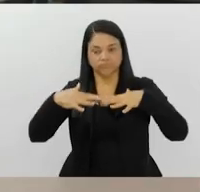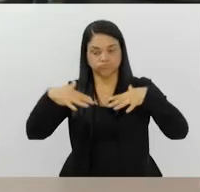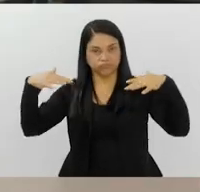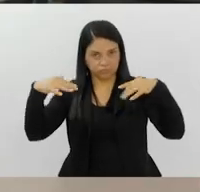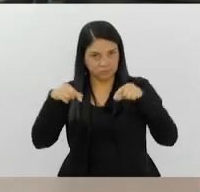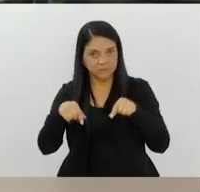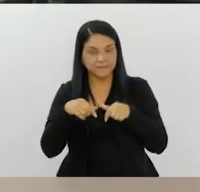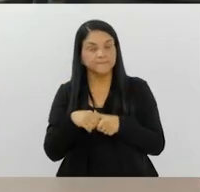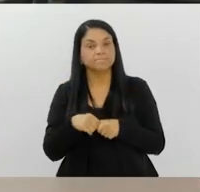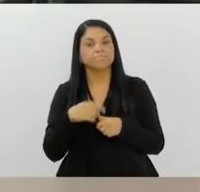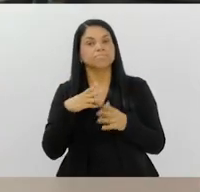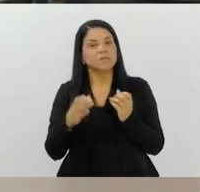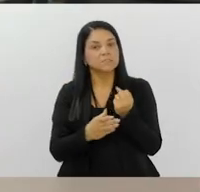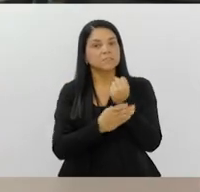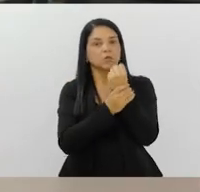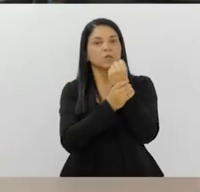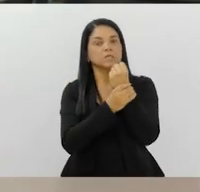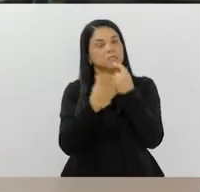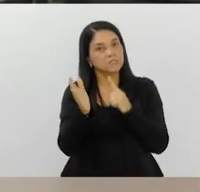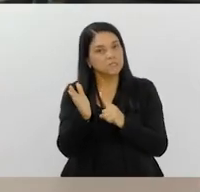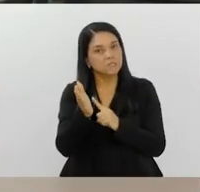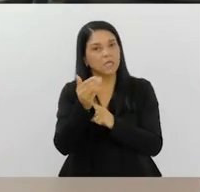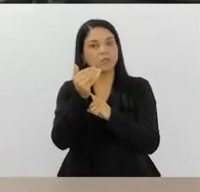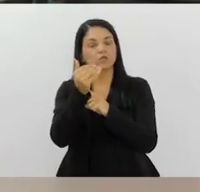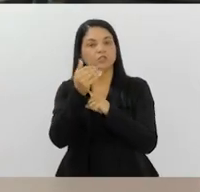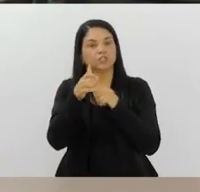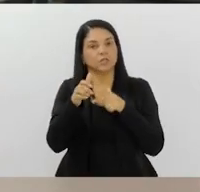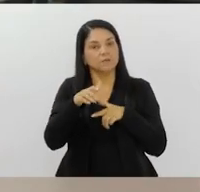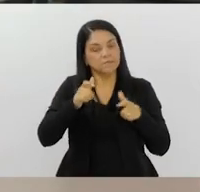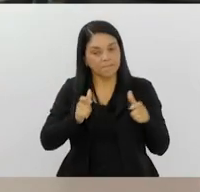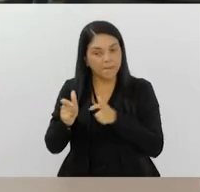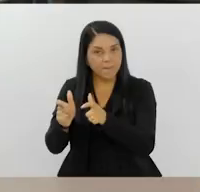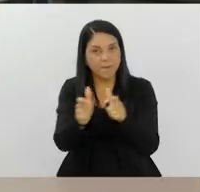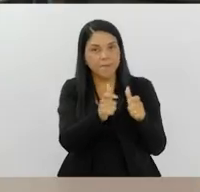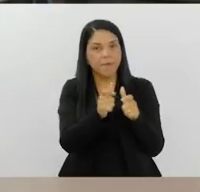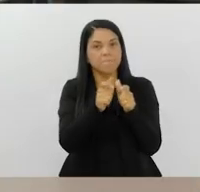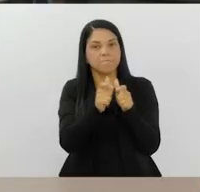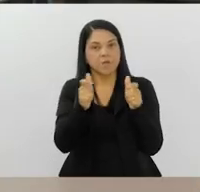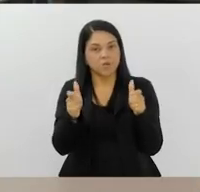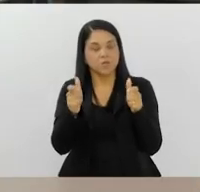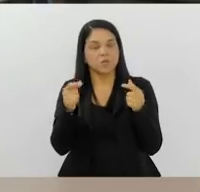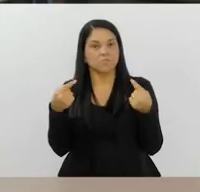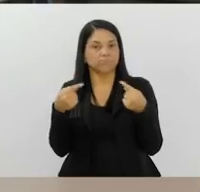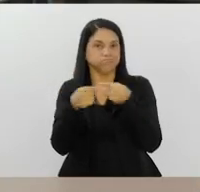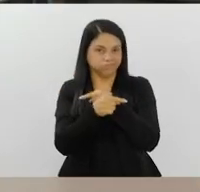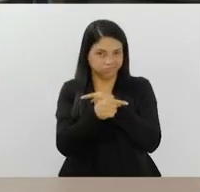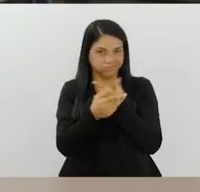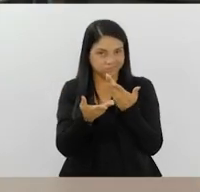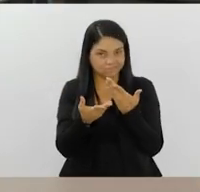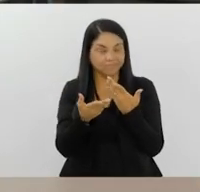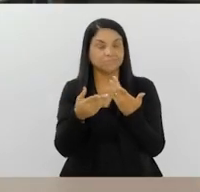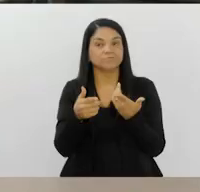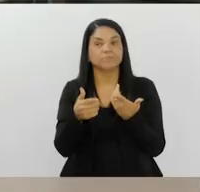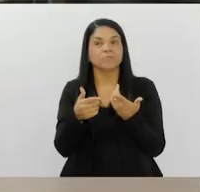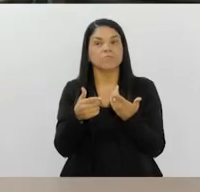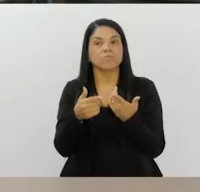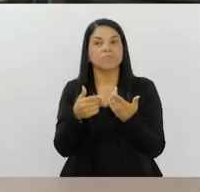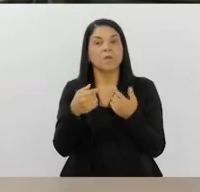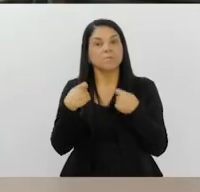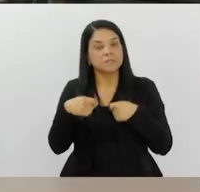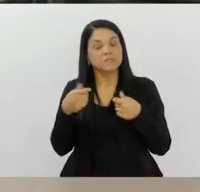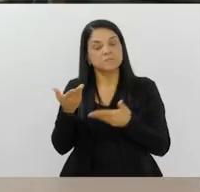eh segurança tecnologia esses espaços que em sua maioria são contraditórios a gente precisa ver uma